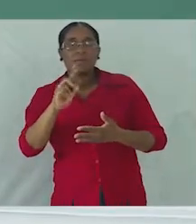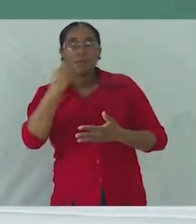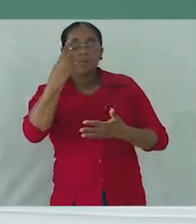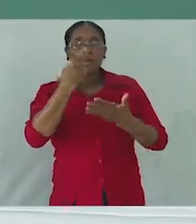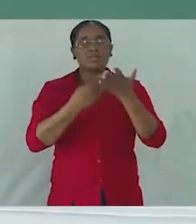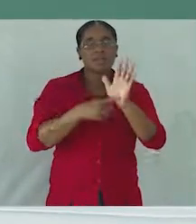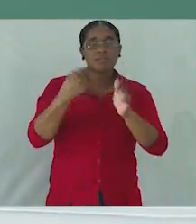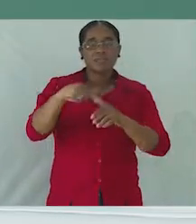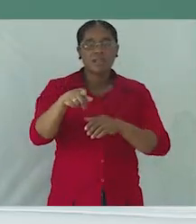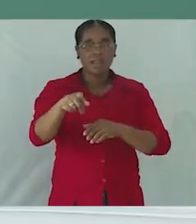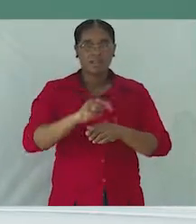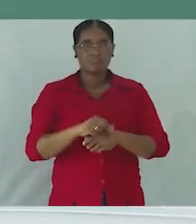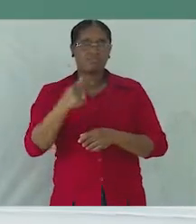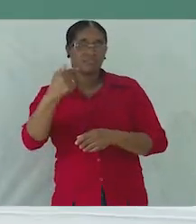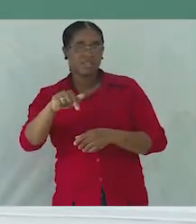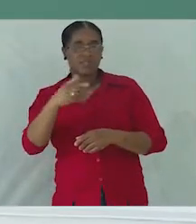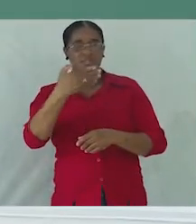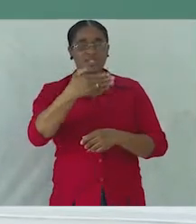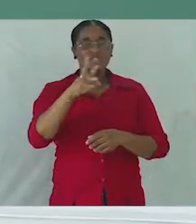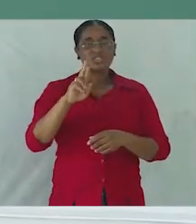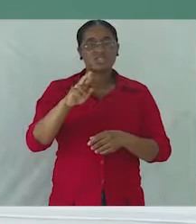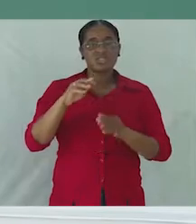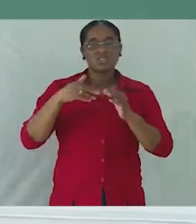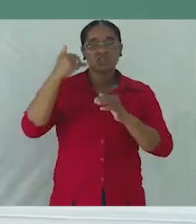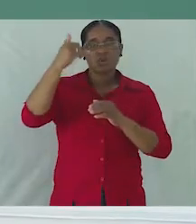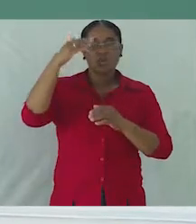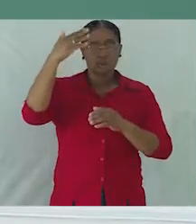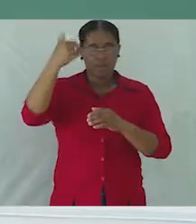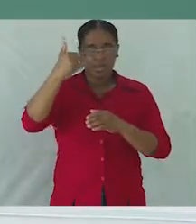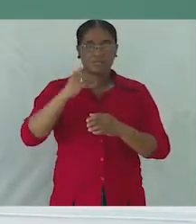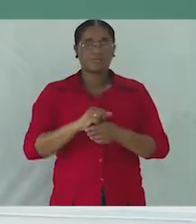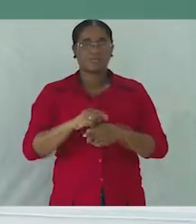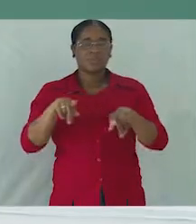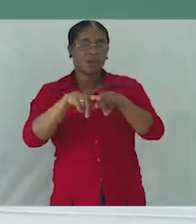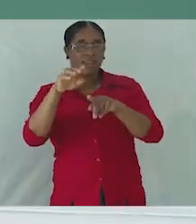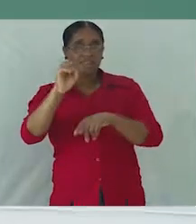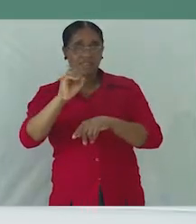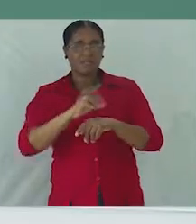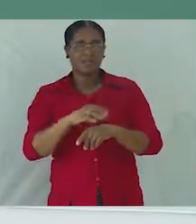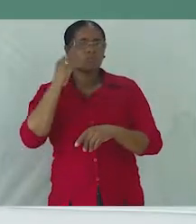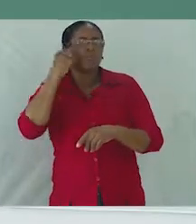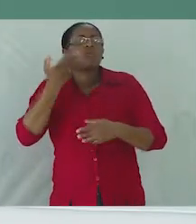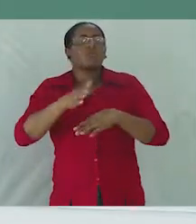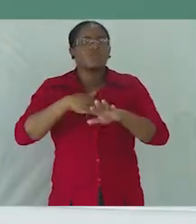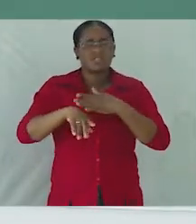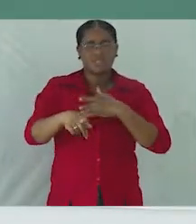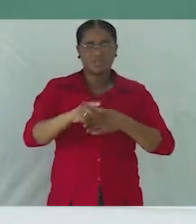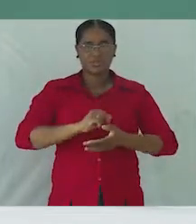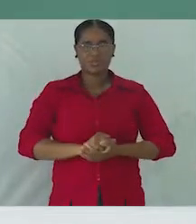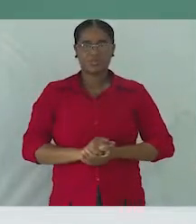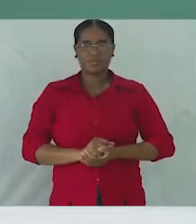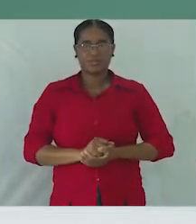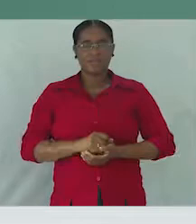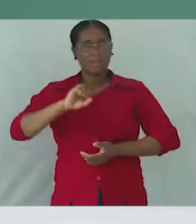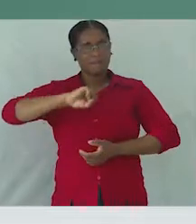lá. Temos 7x² é igual a 0. Como resolver isso?